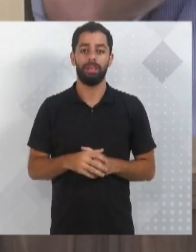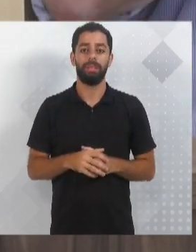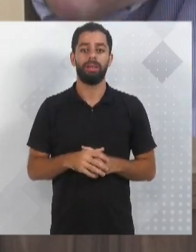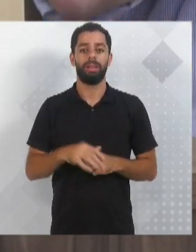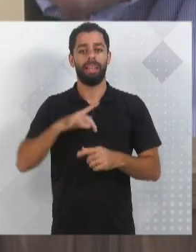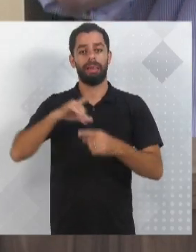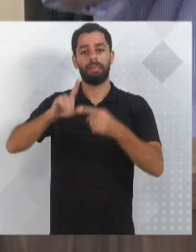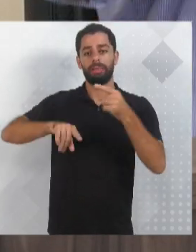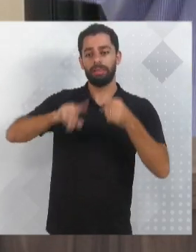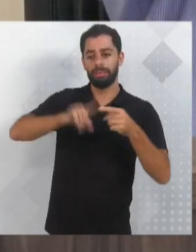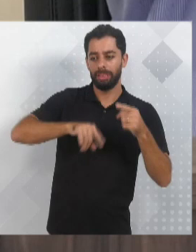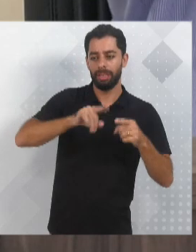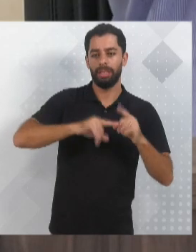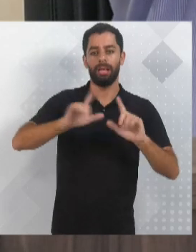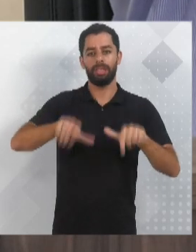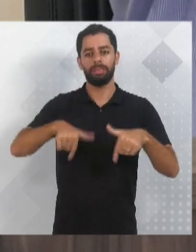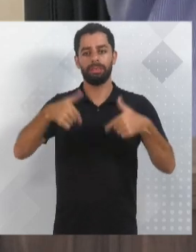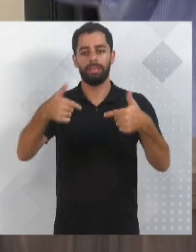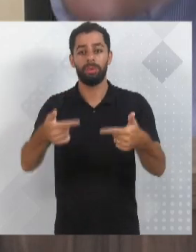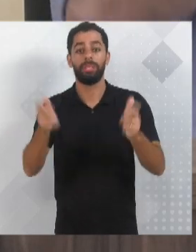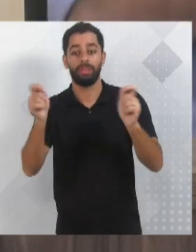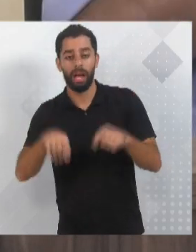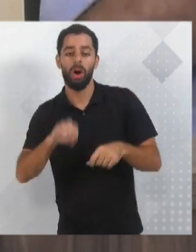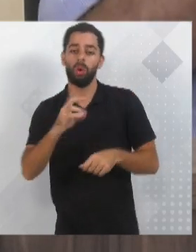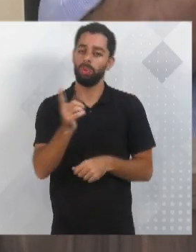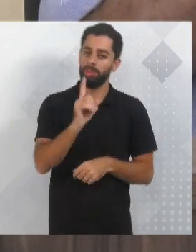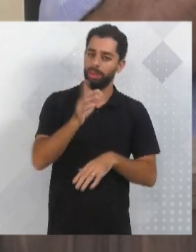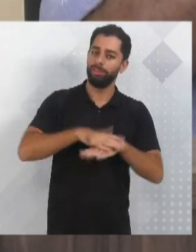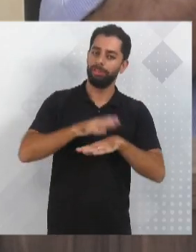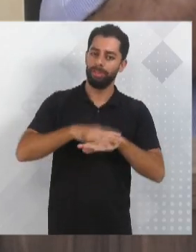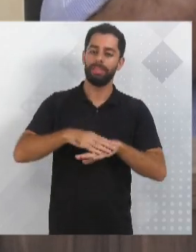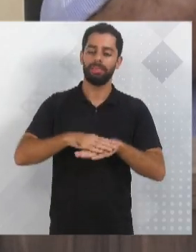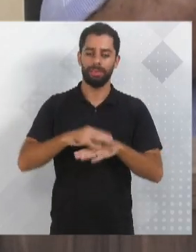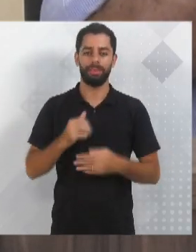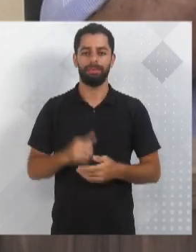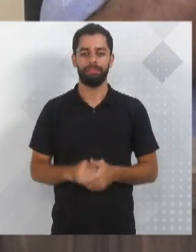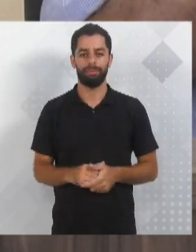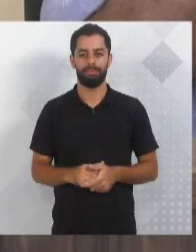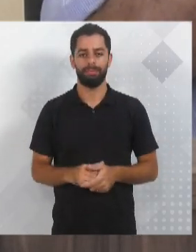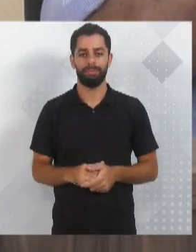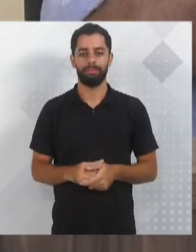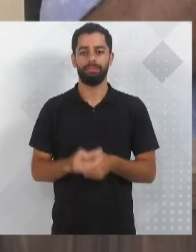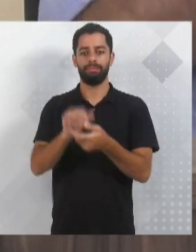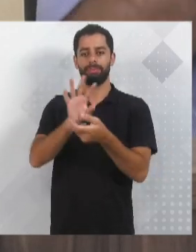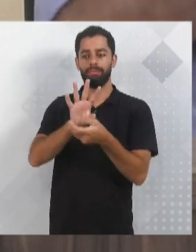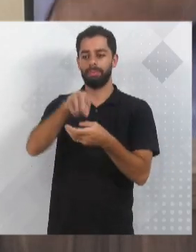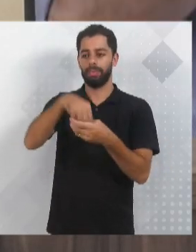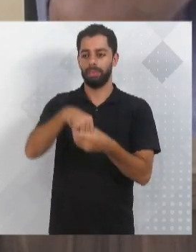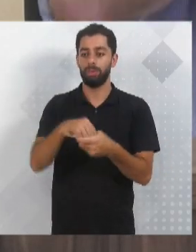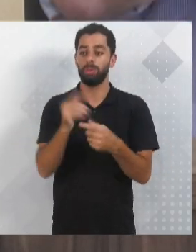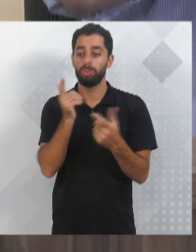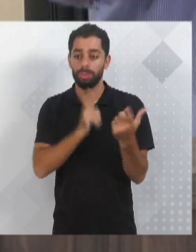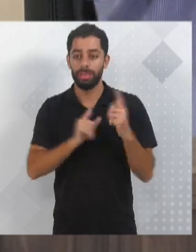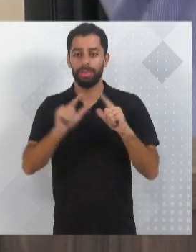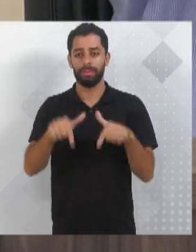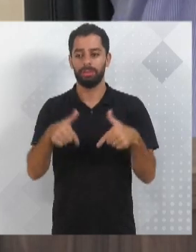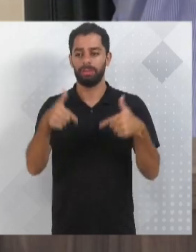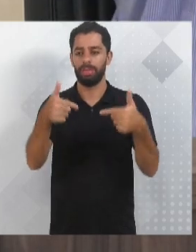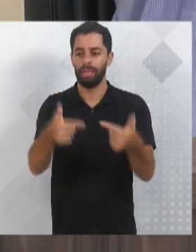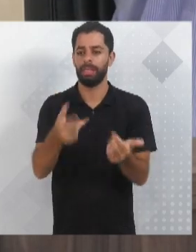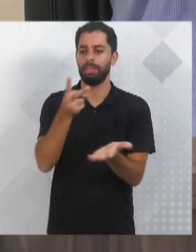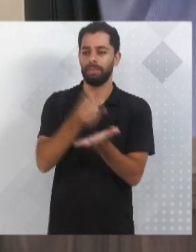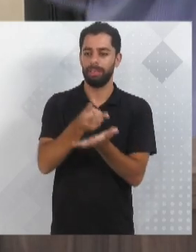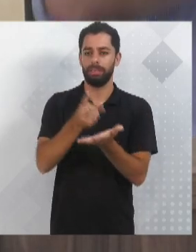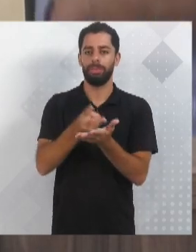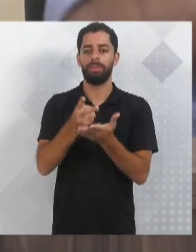chancelas em relação às ações que nós podemos ou não executar. Dentro do que nós podemos executar, toda vez que a gente